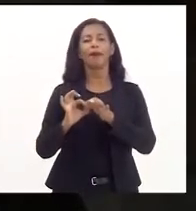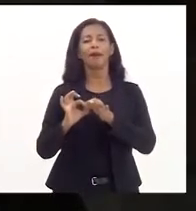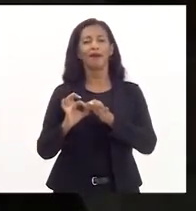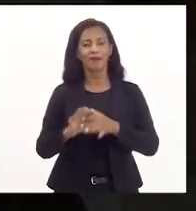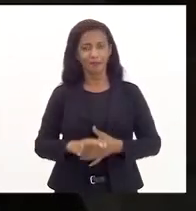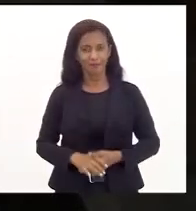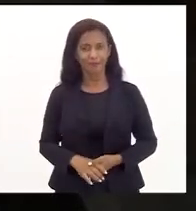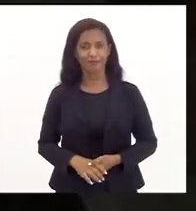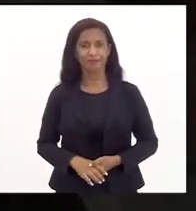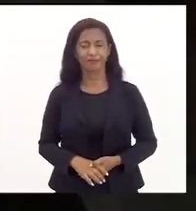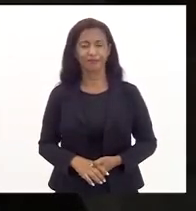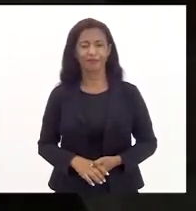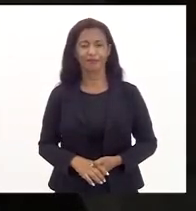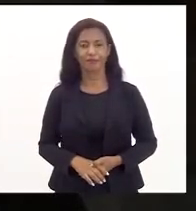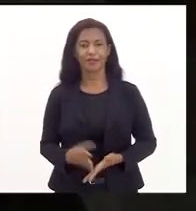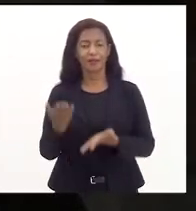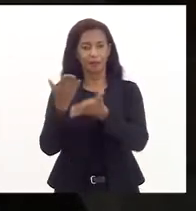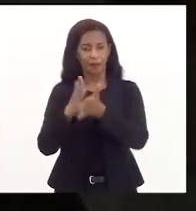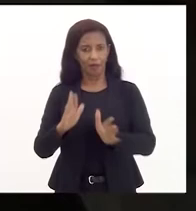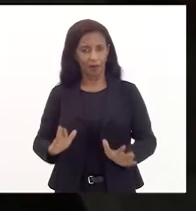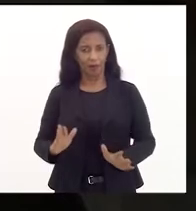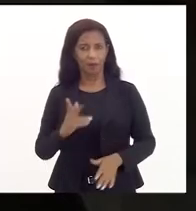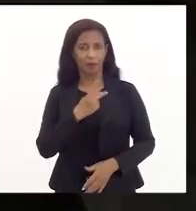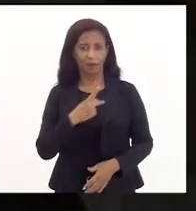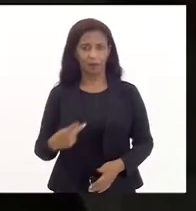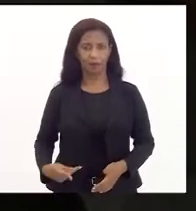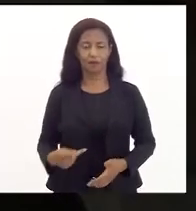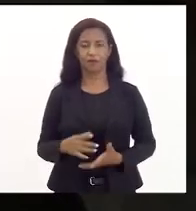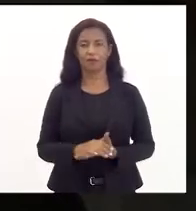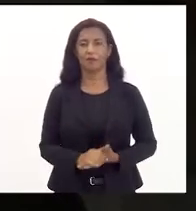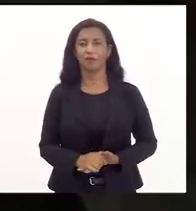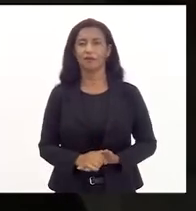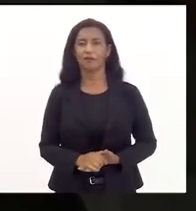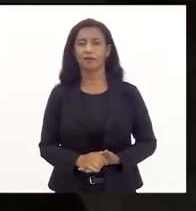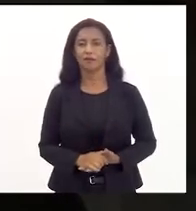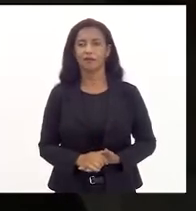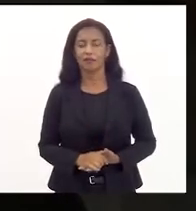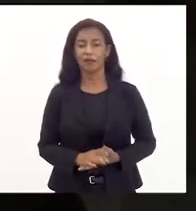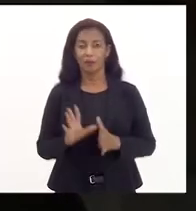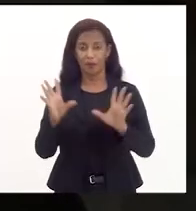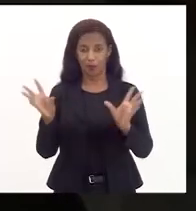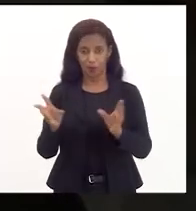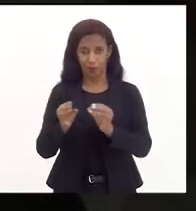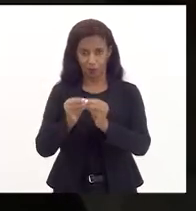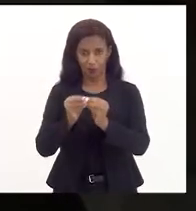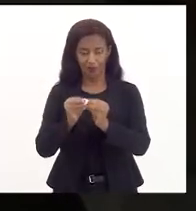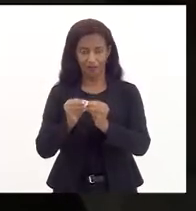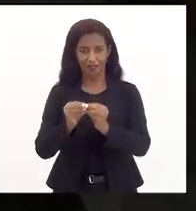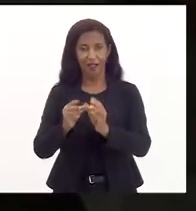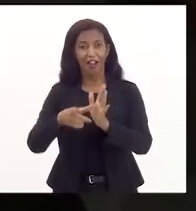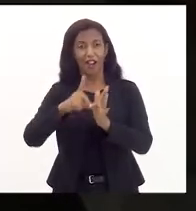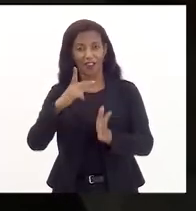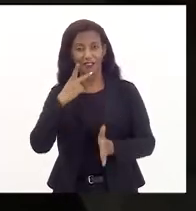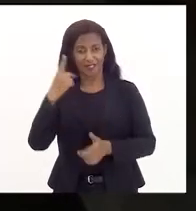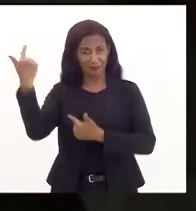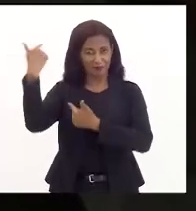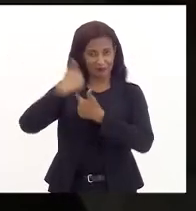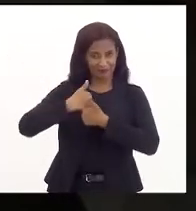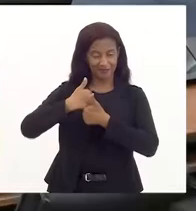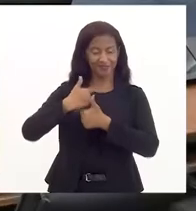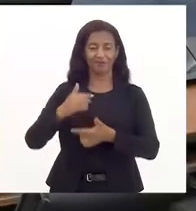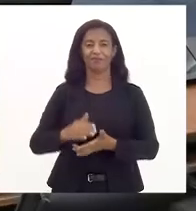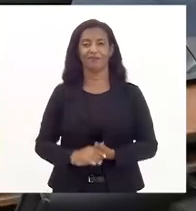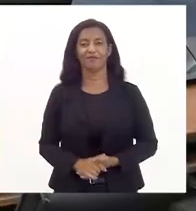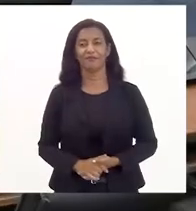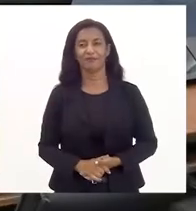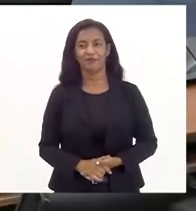extremos. E, para acabar, senhor presidente, para concluir, antes que Vossa Excelência me chame a atenção,